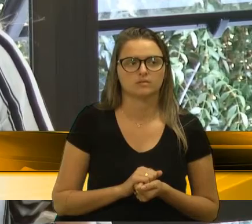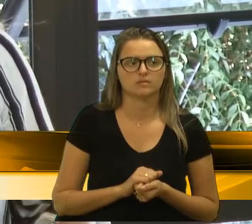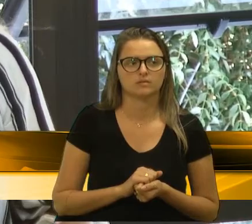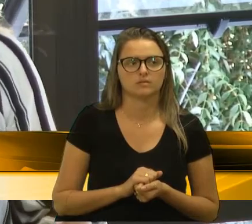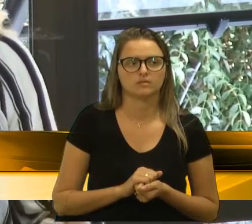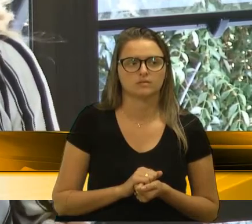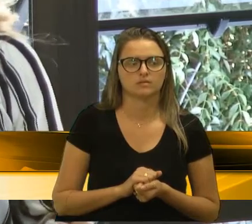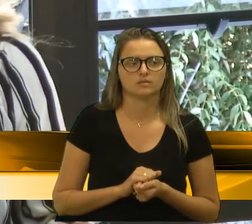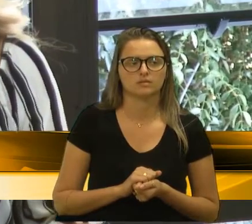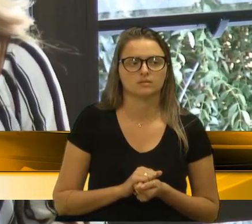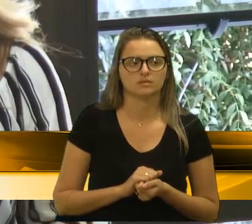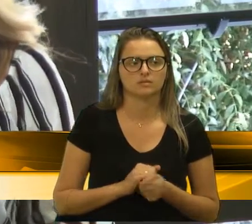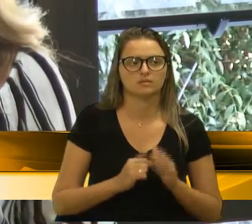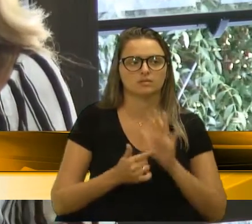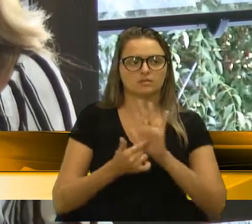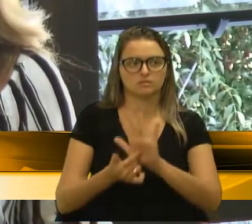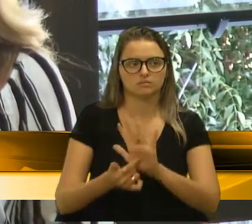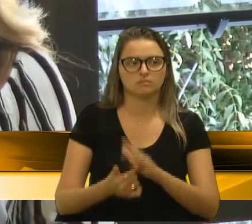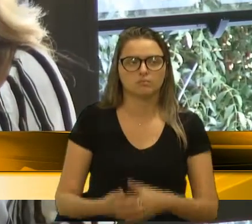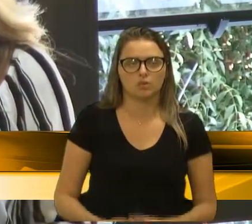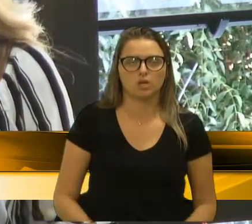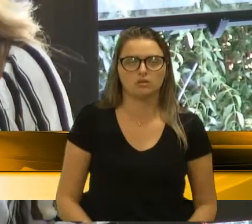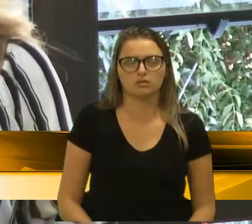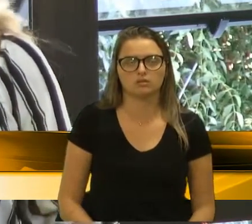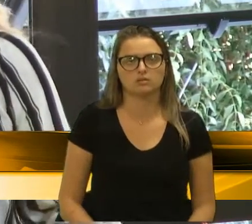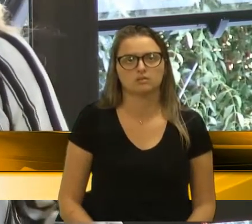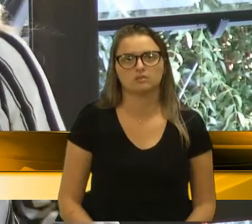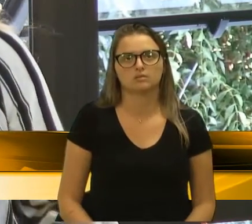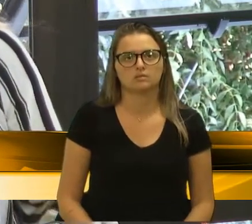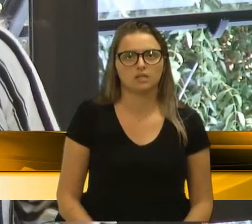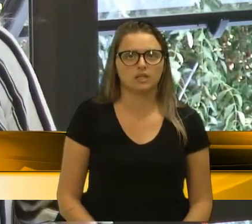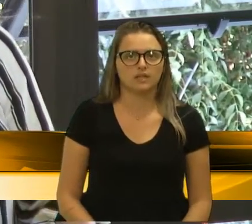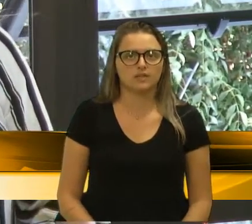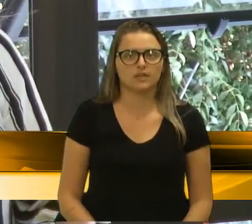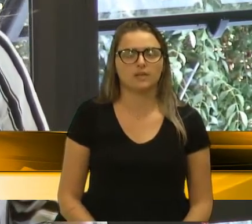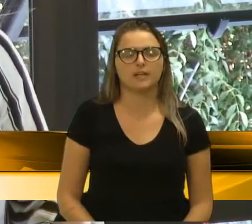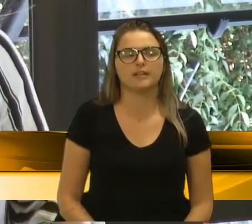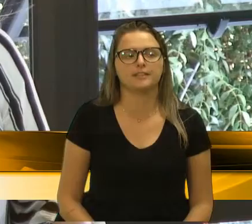Municipal de Saúde. Qualquer informação que a gente vê dessas que são